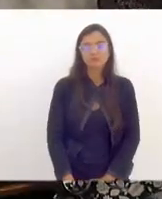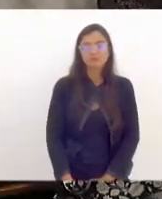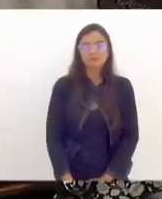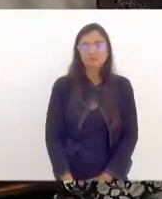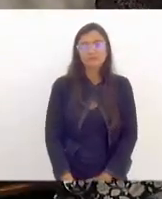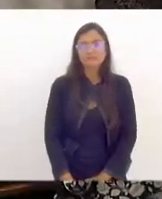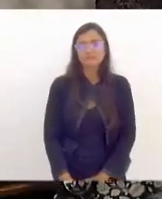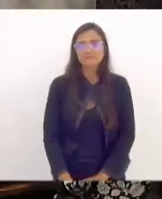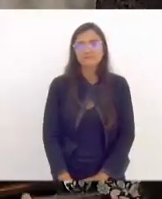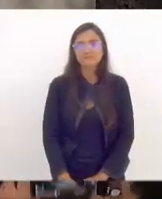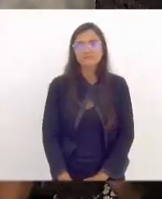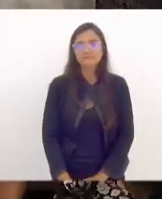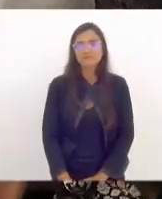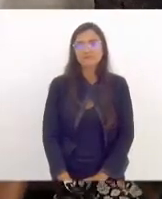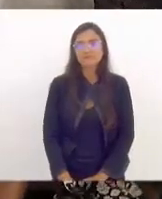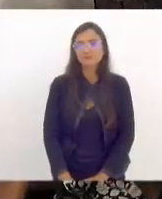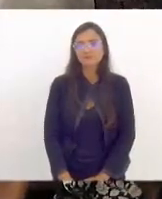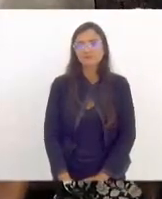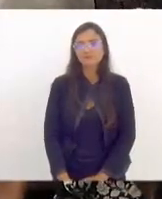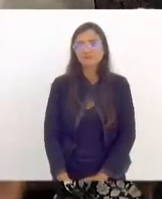vem para cá Portugal